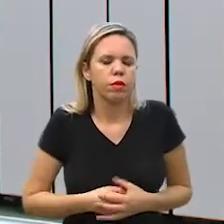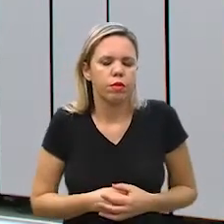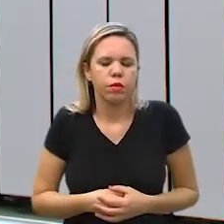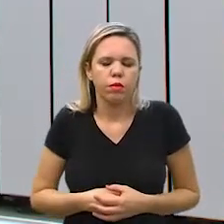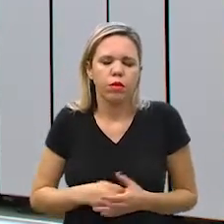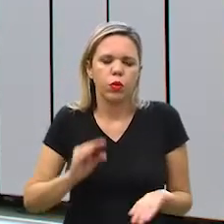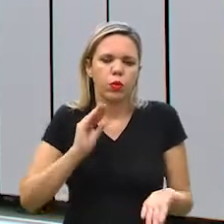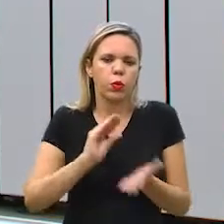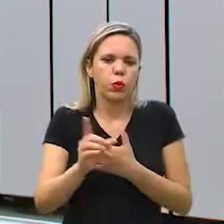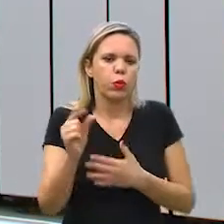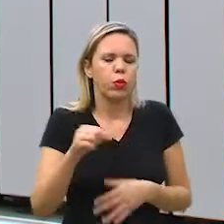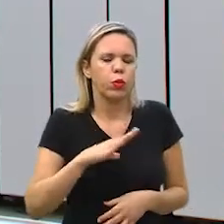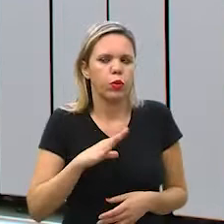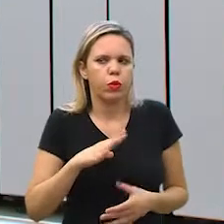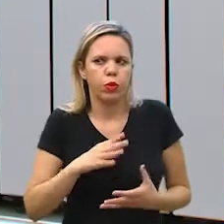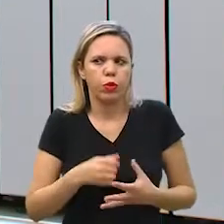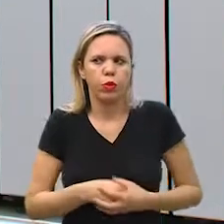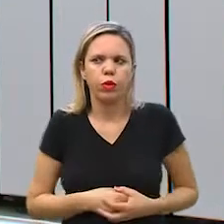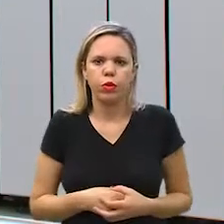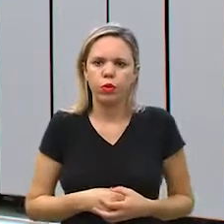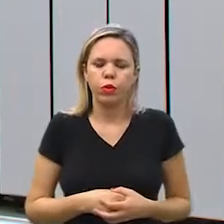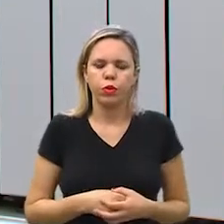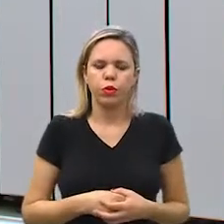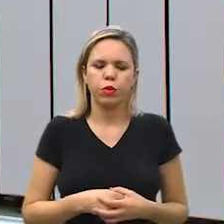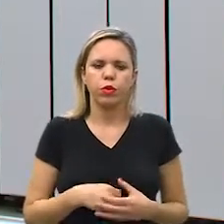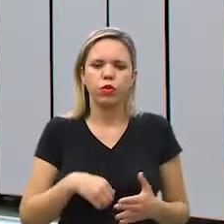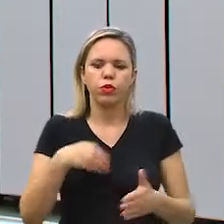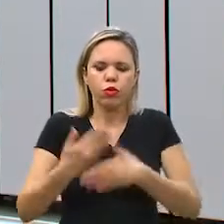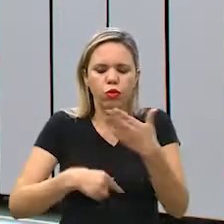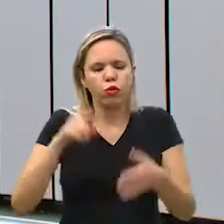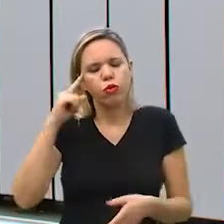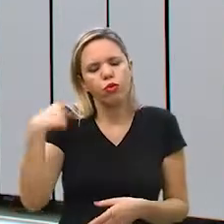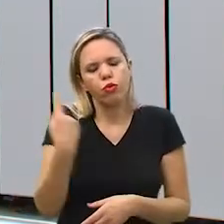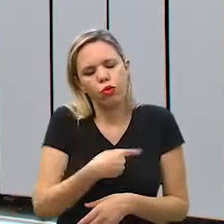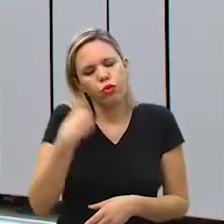nosso investimento na cidade. Mas isso, o dia a dia